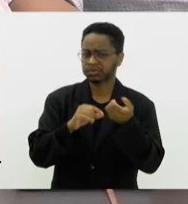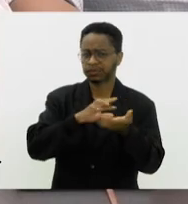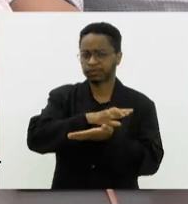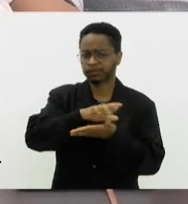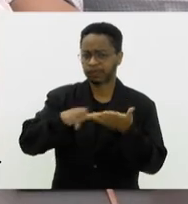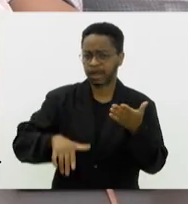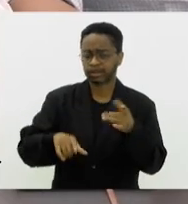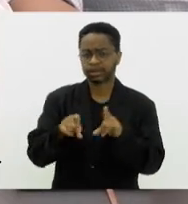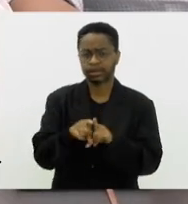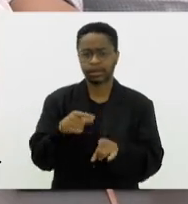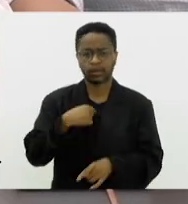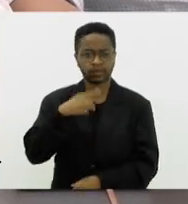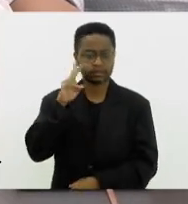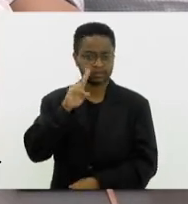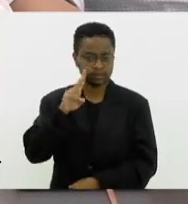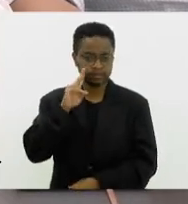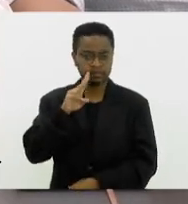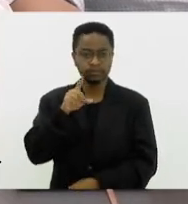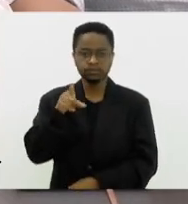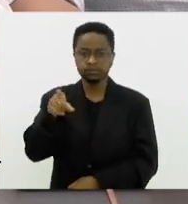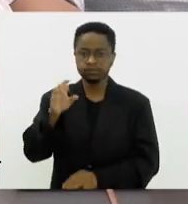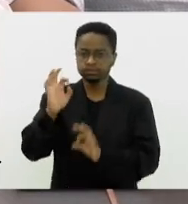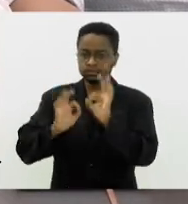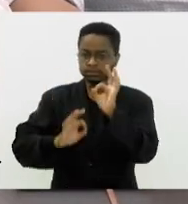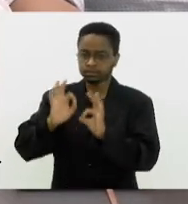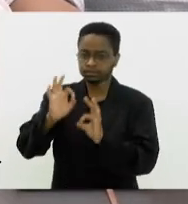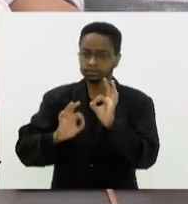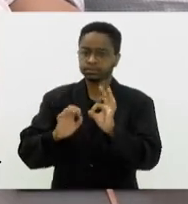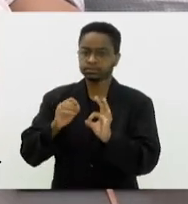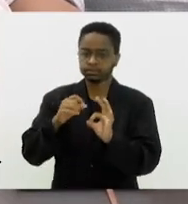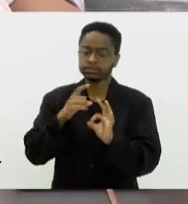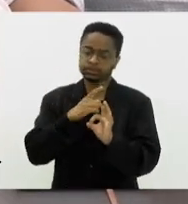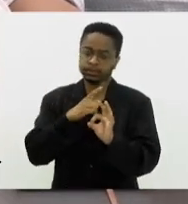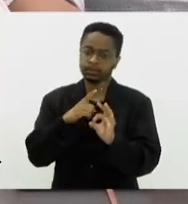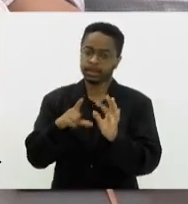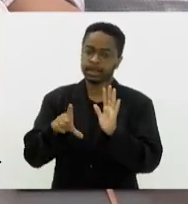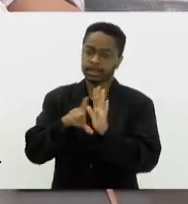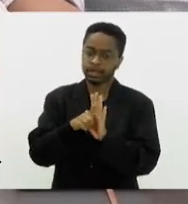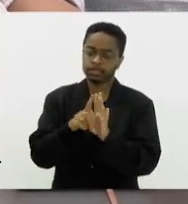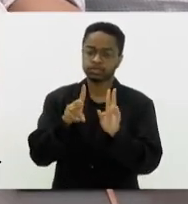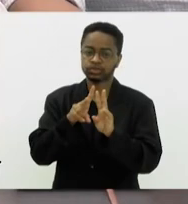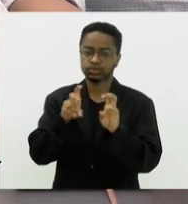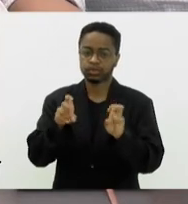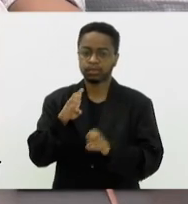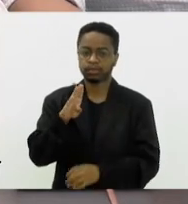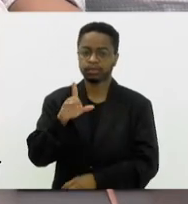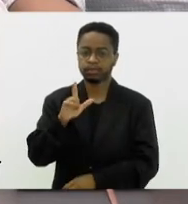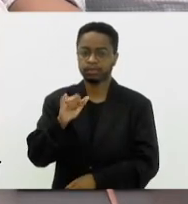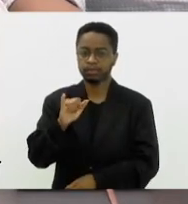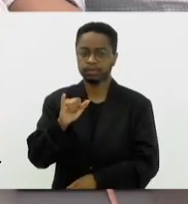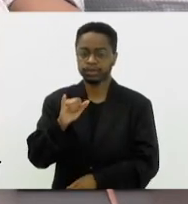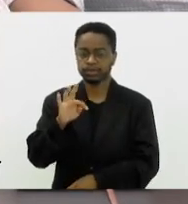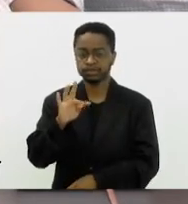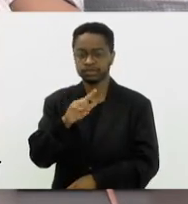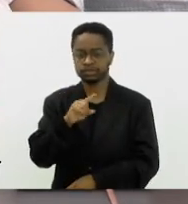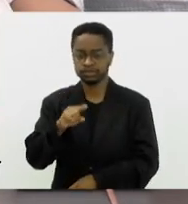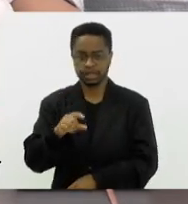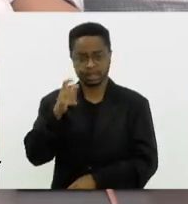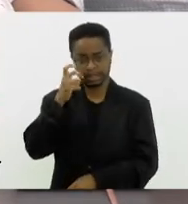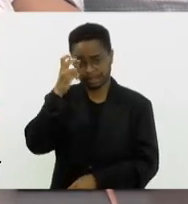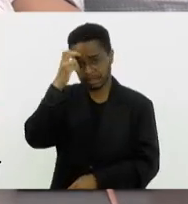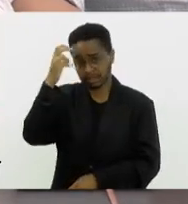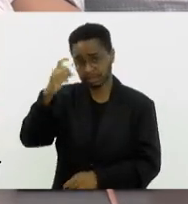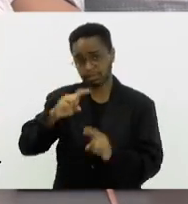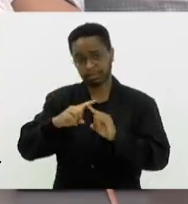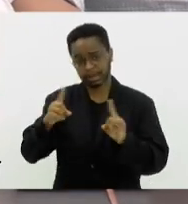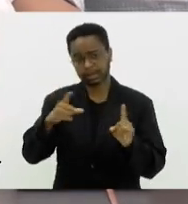lembro que até quando Vossa Excelência estava preparando, como eu tenho uma lei da Blitz inteligente, até discuti com Vossa Excelência para incorporar. Mas por uma série